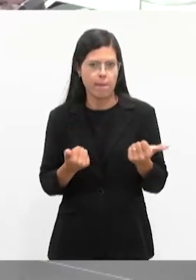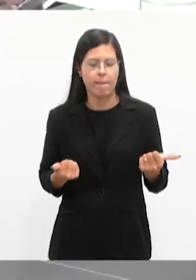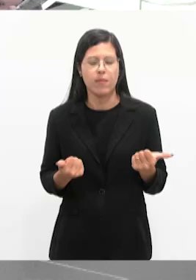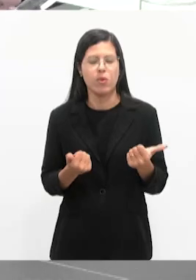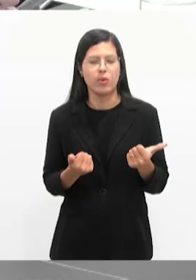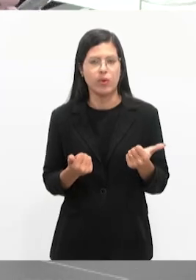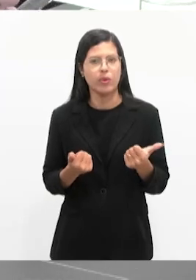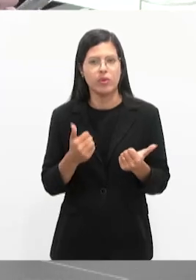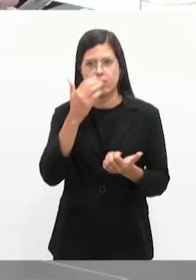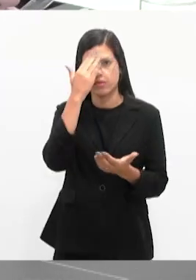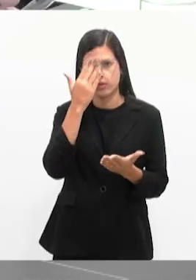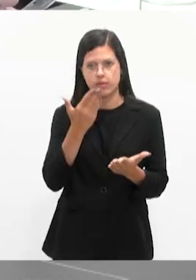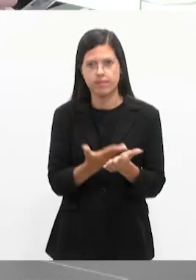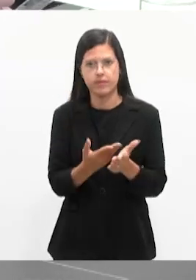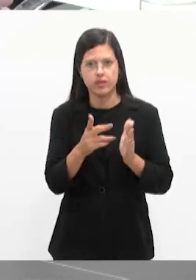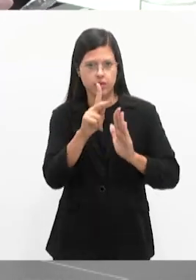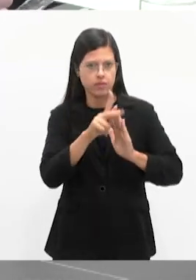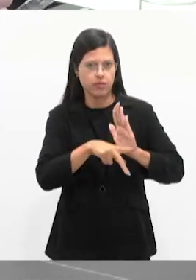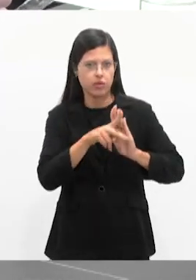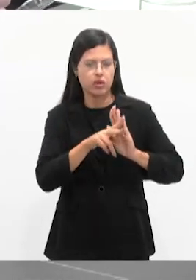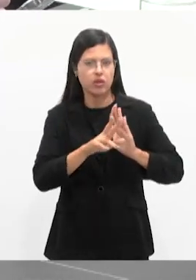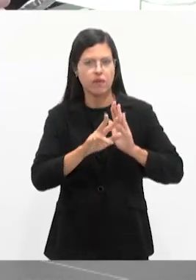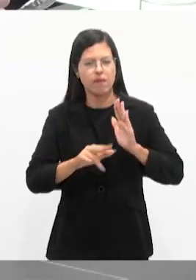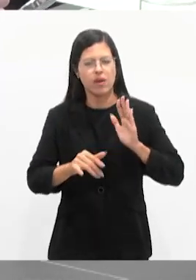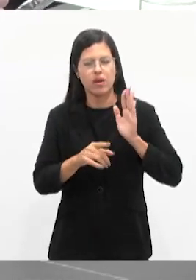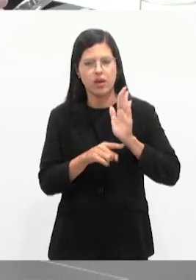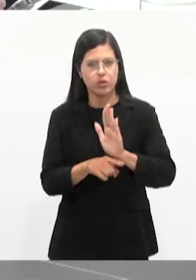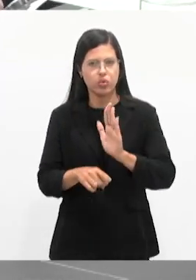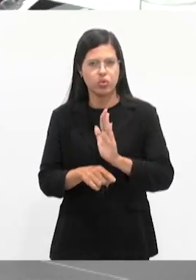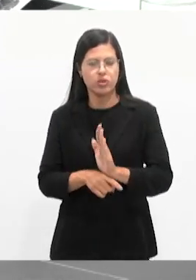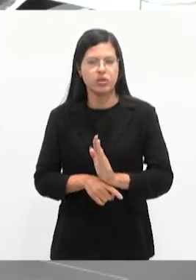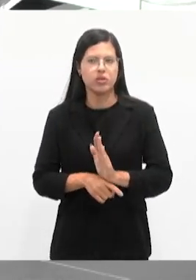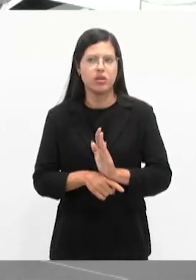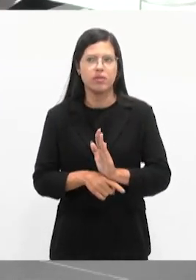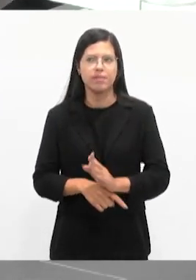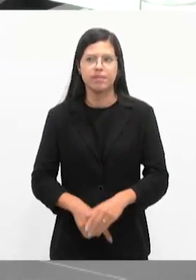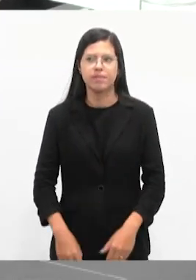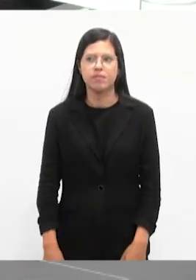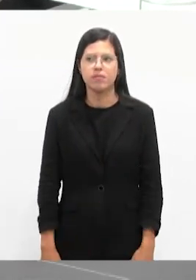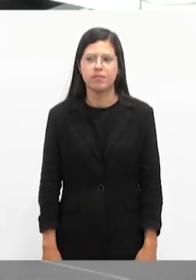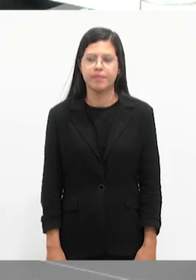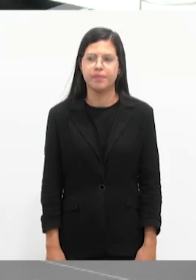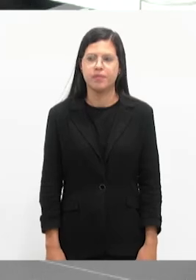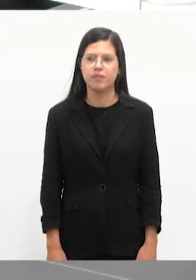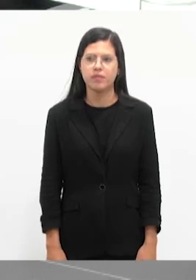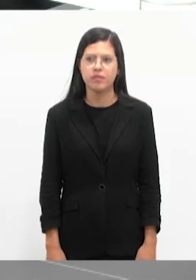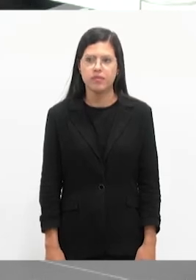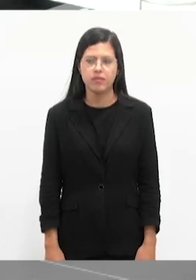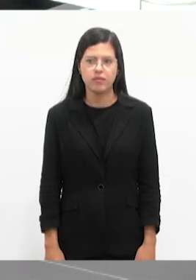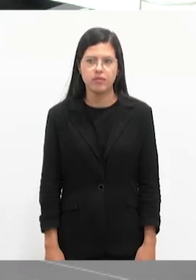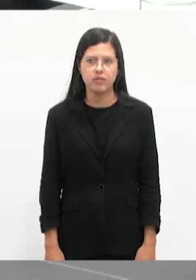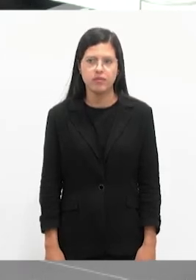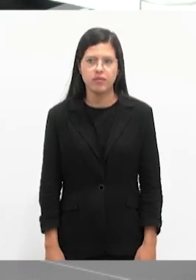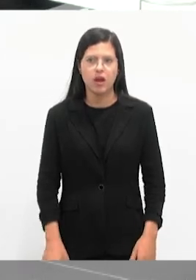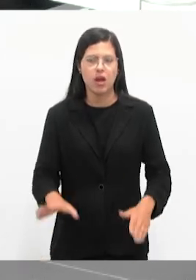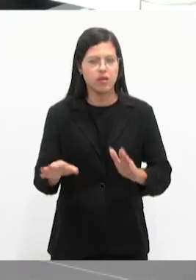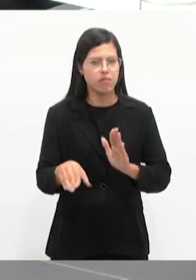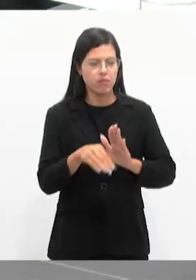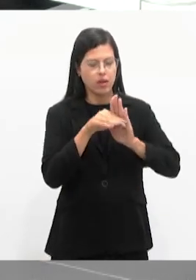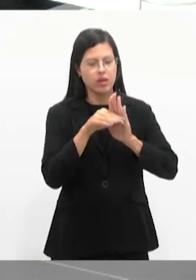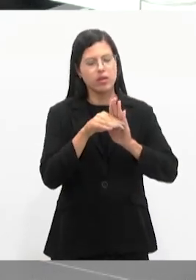fato, esse projeto vem ajudar nesse sentido, e a crescida a emenda do deputado Luiz